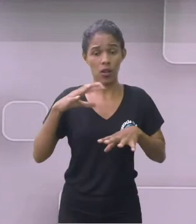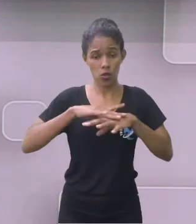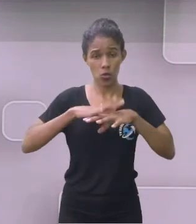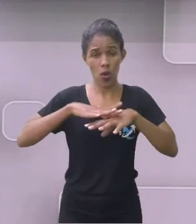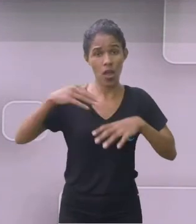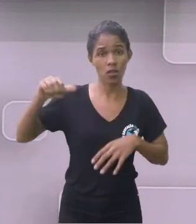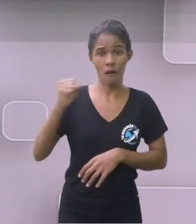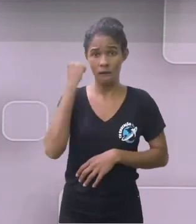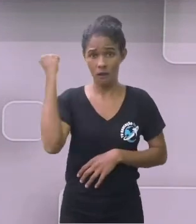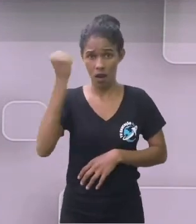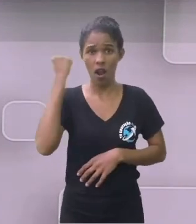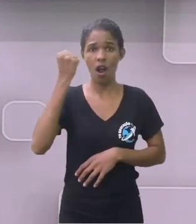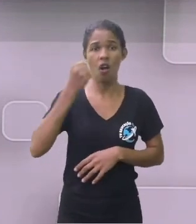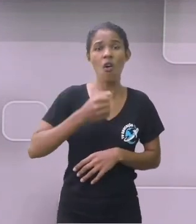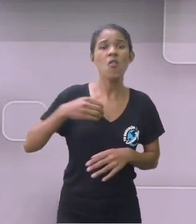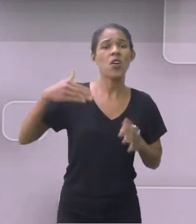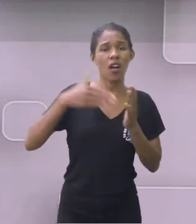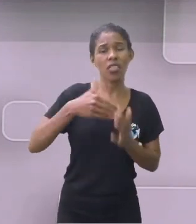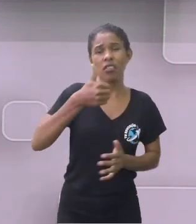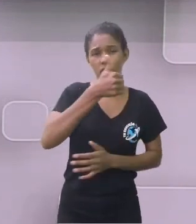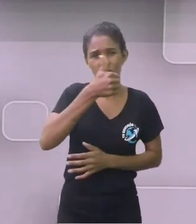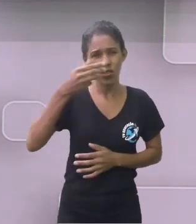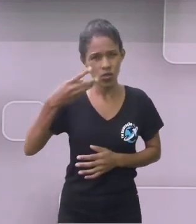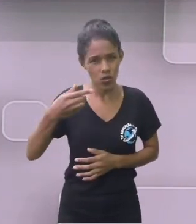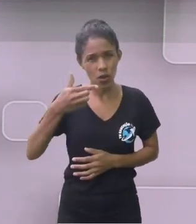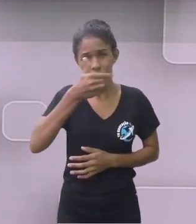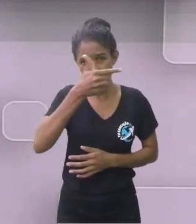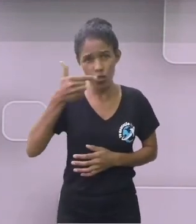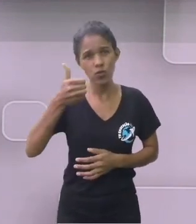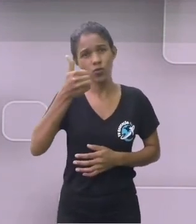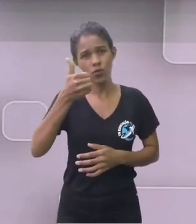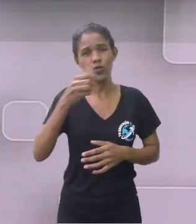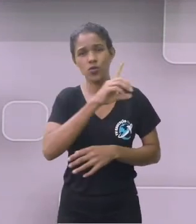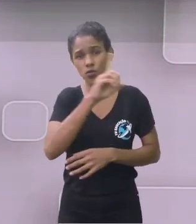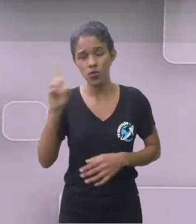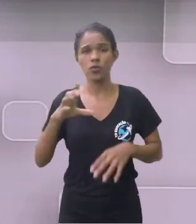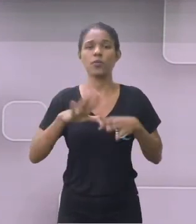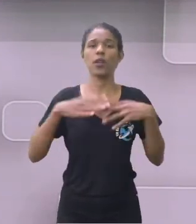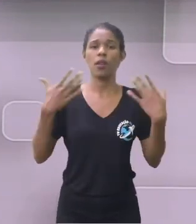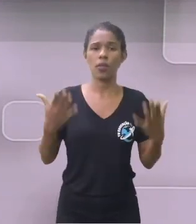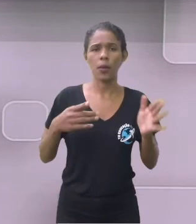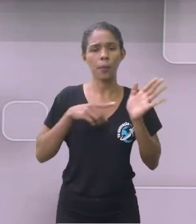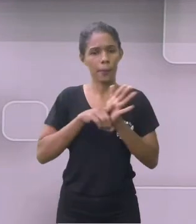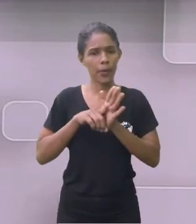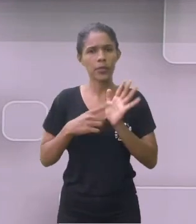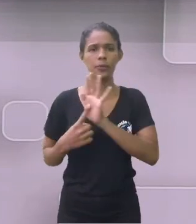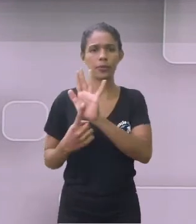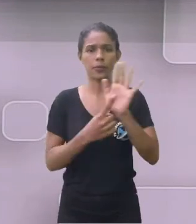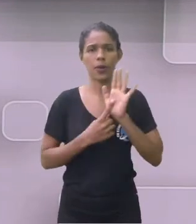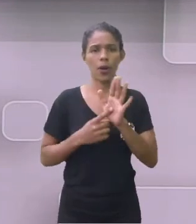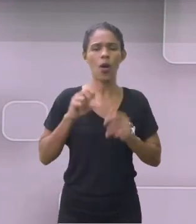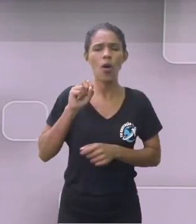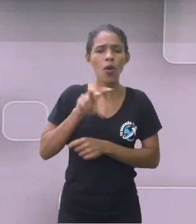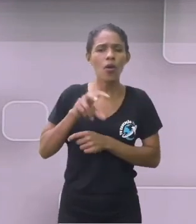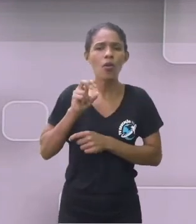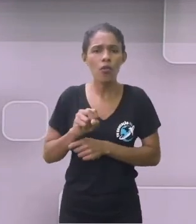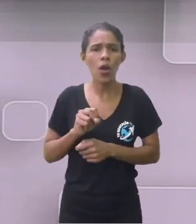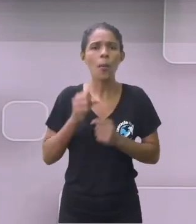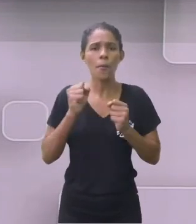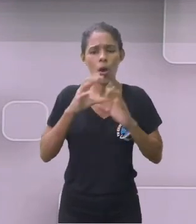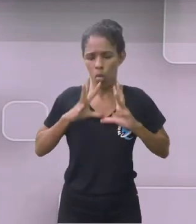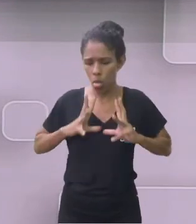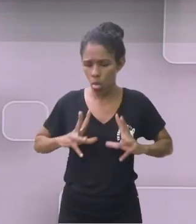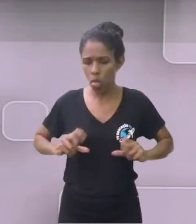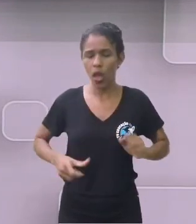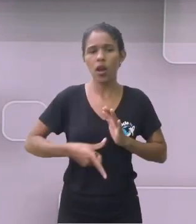transmissão pode acontecer por até 21 dias. Existem evidências de que a eliminação do vírus pode ocorrer antes mesmo de iniciarem